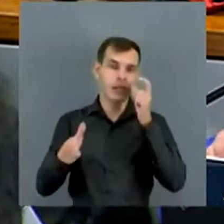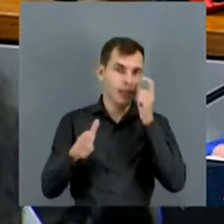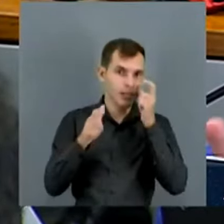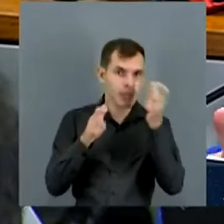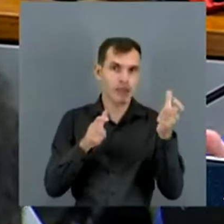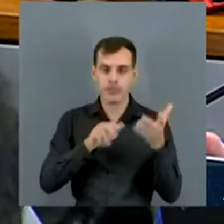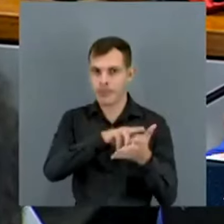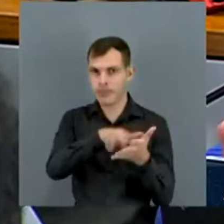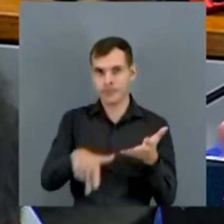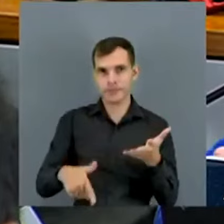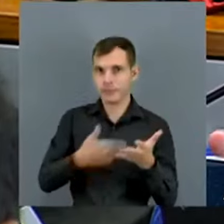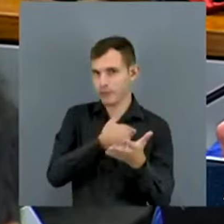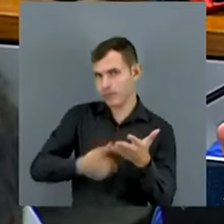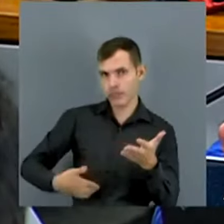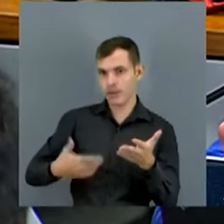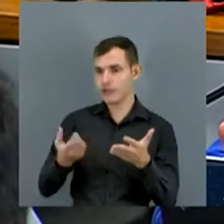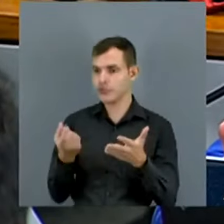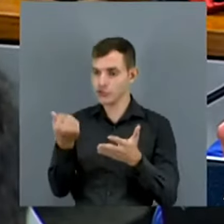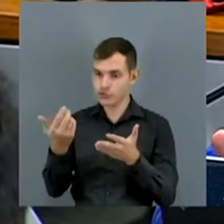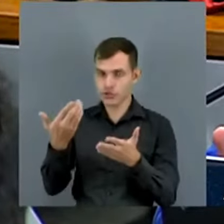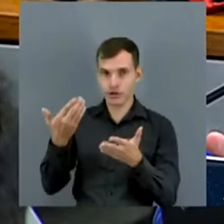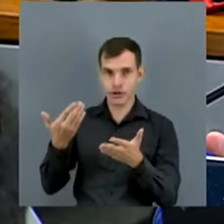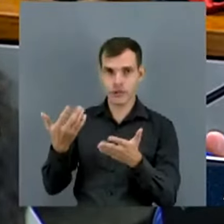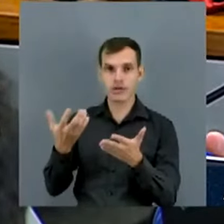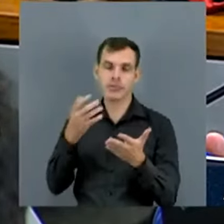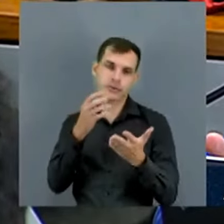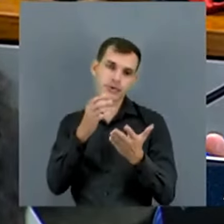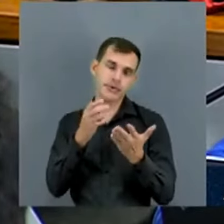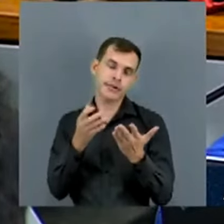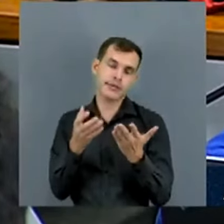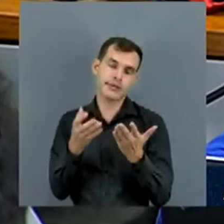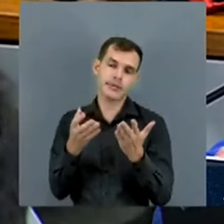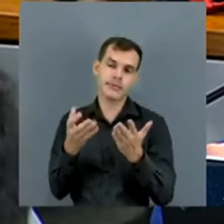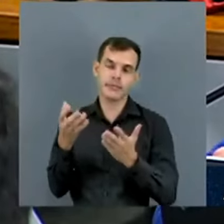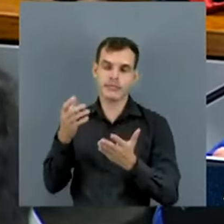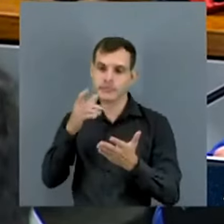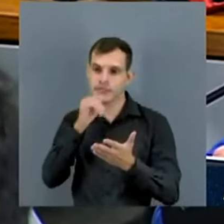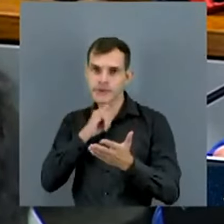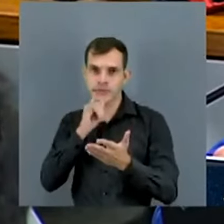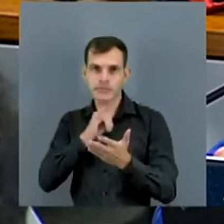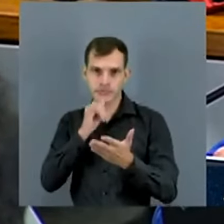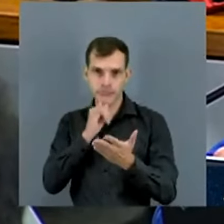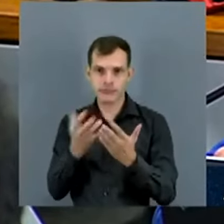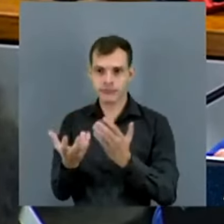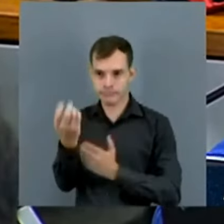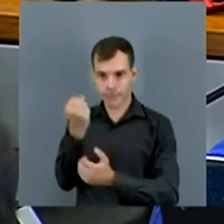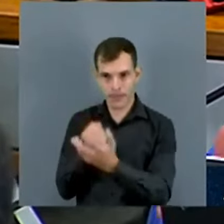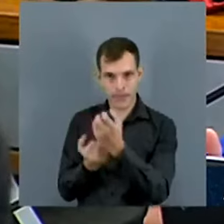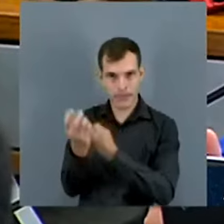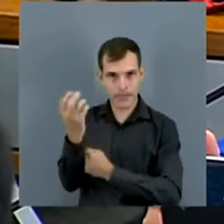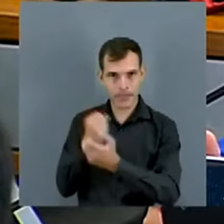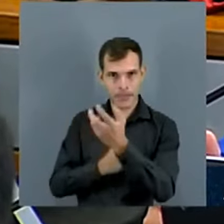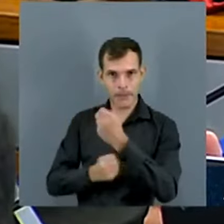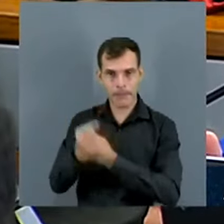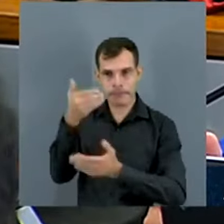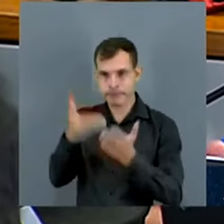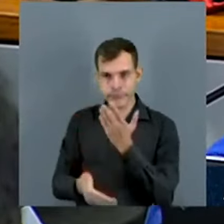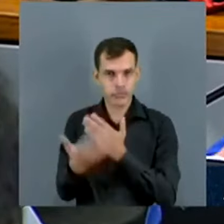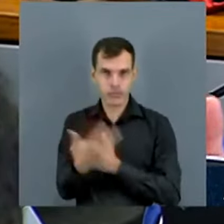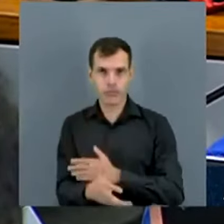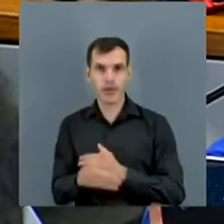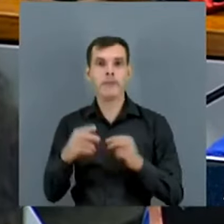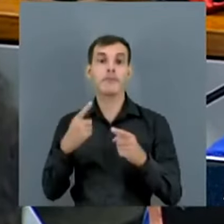os senadores na sessão de ontem, 7 de novembro, da Comissão de Constituição e Justiça, onde foi aprovada